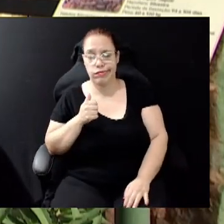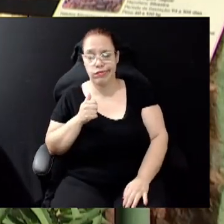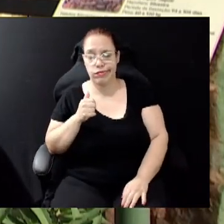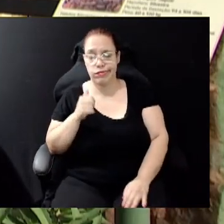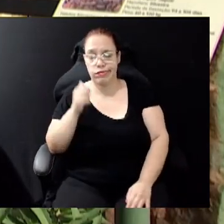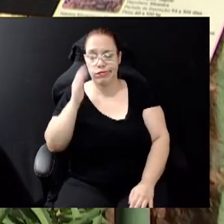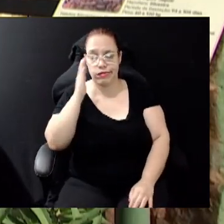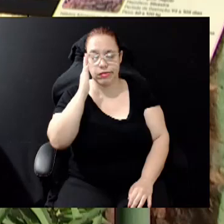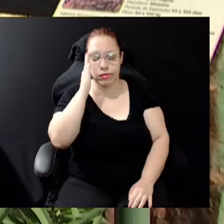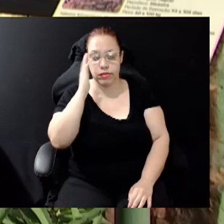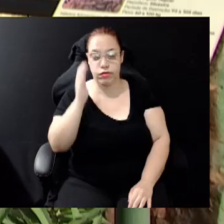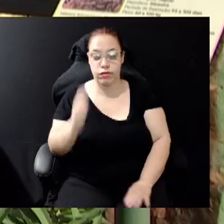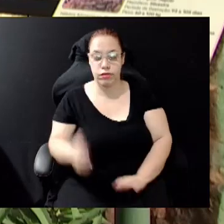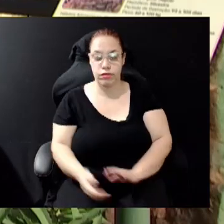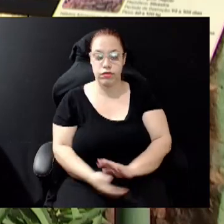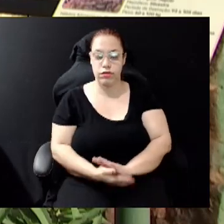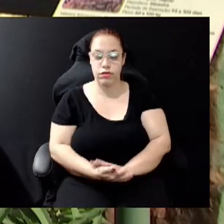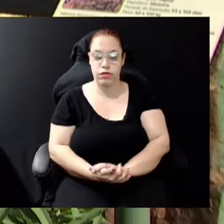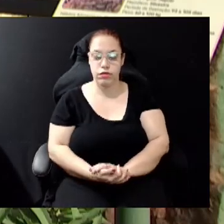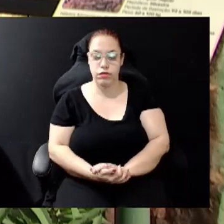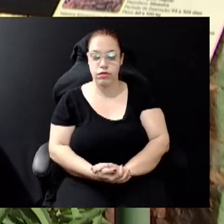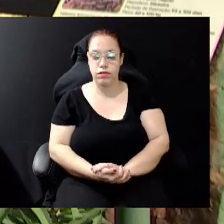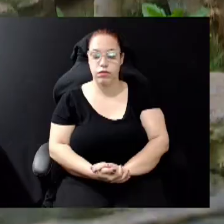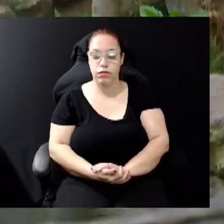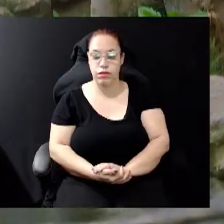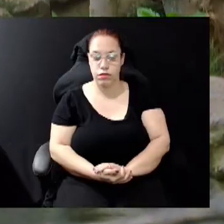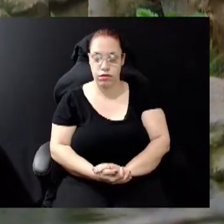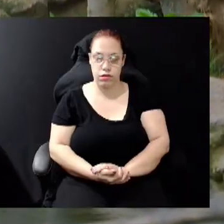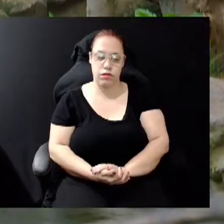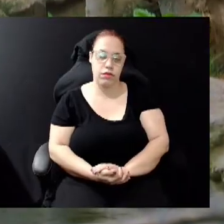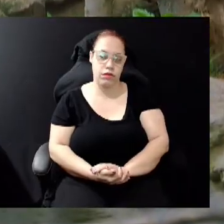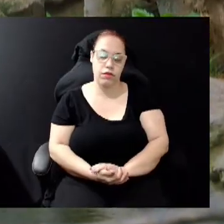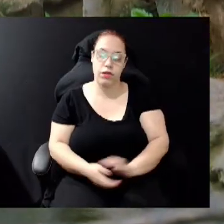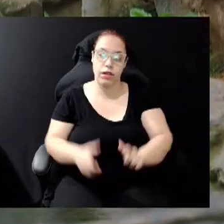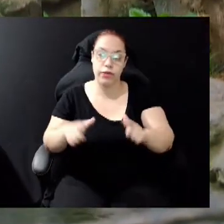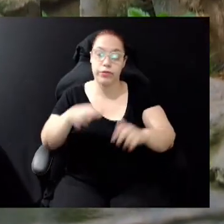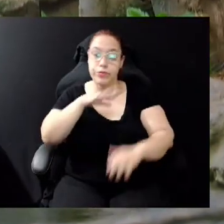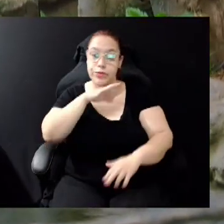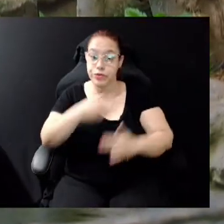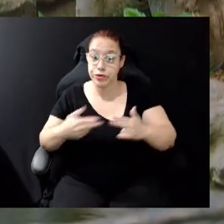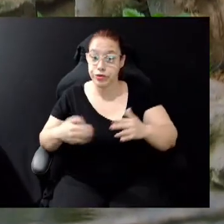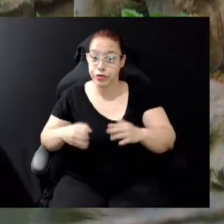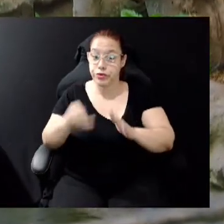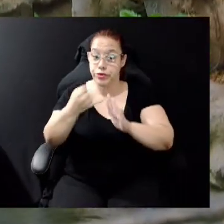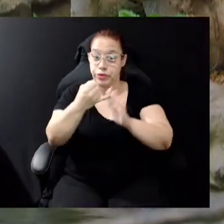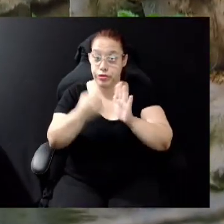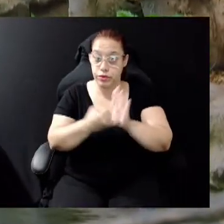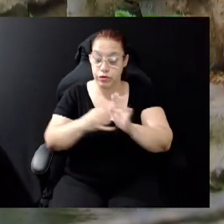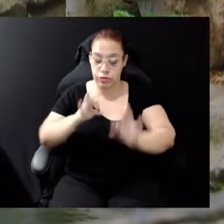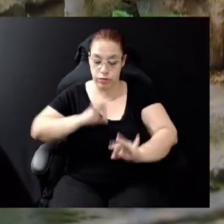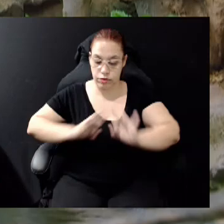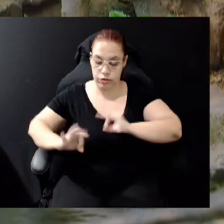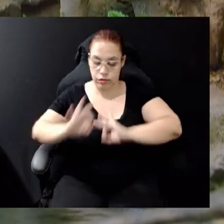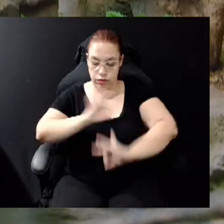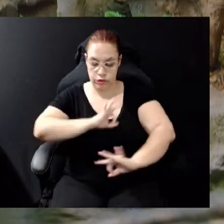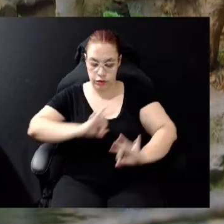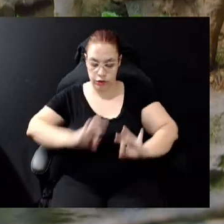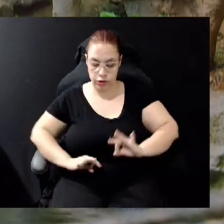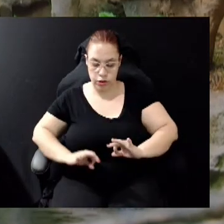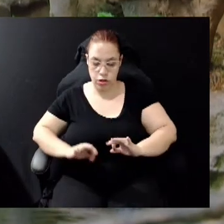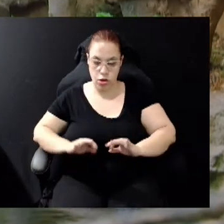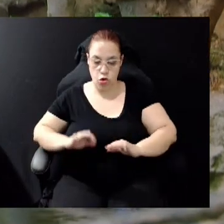espaçando, dando mais espaço para esse animal. Segundo o Instituto da Onça Pintada, seu peso varia